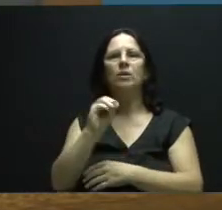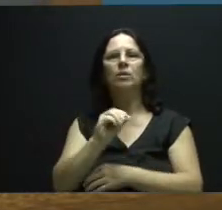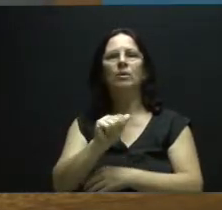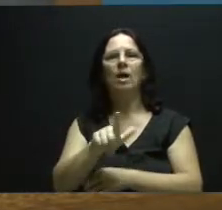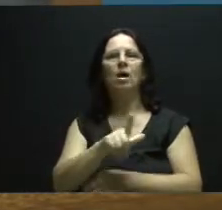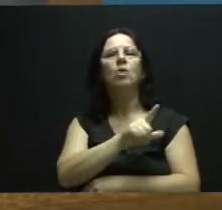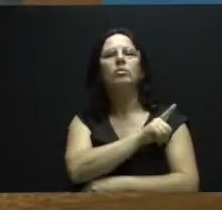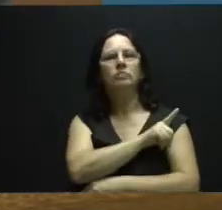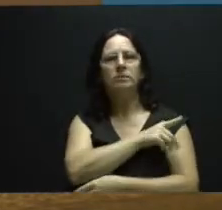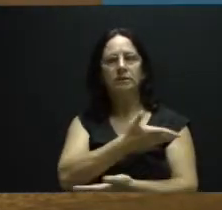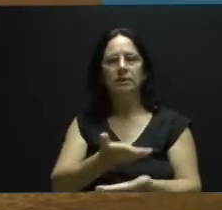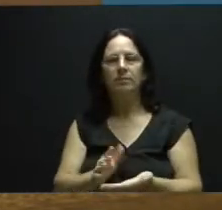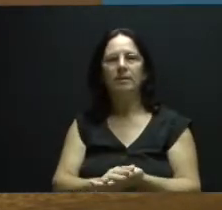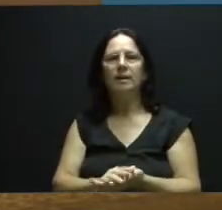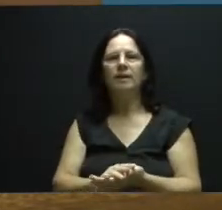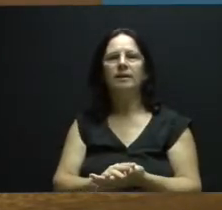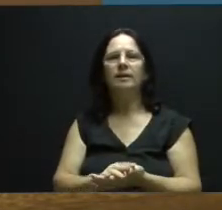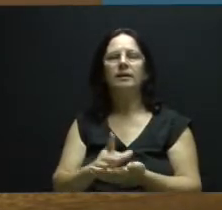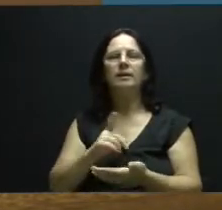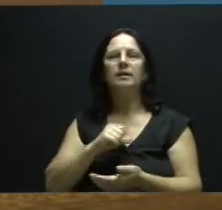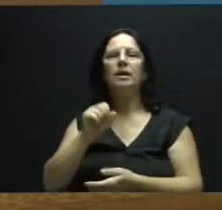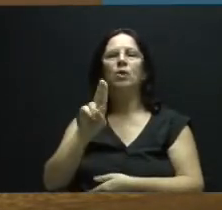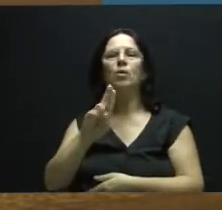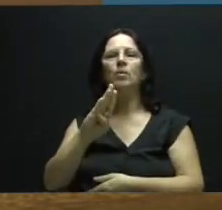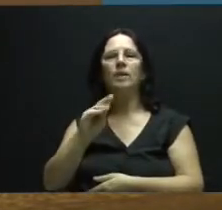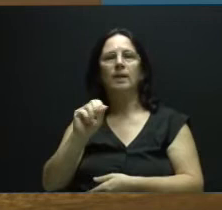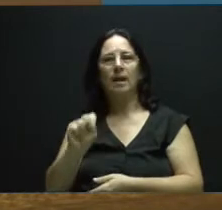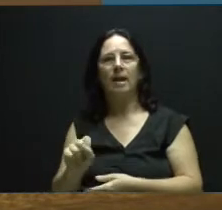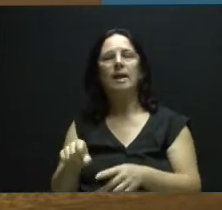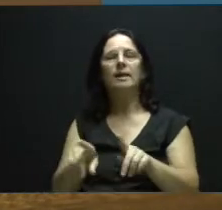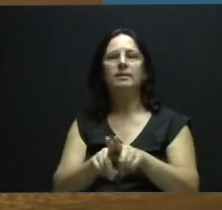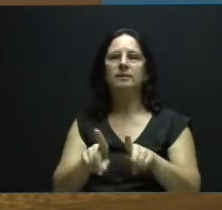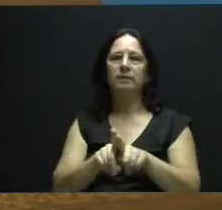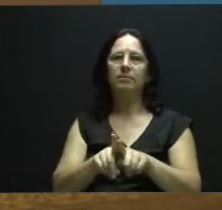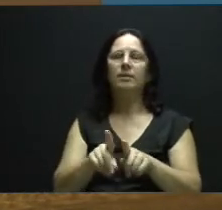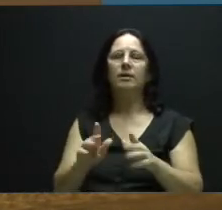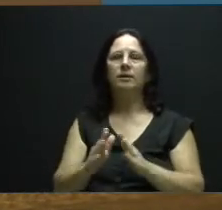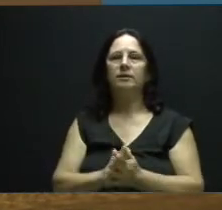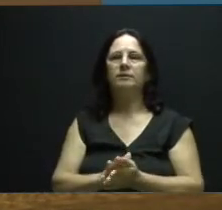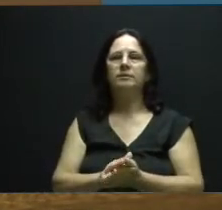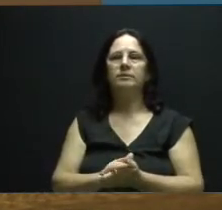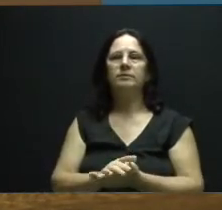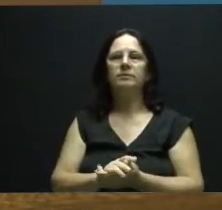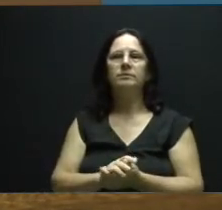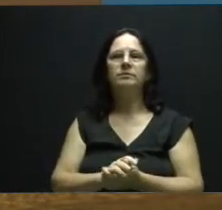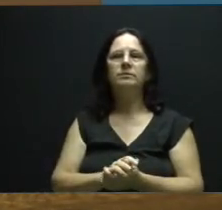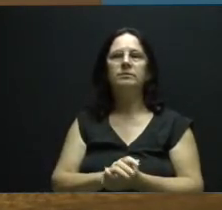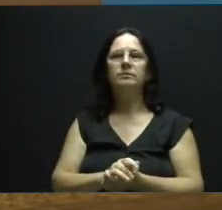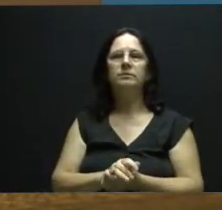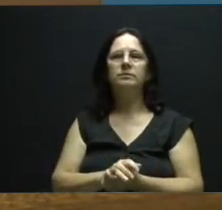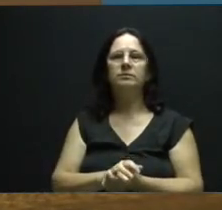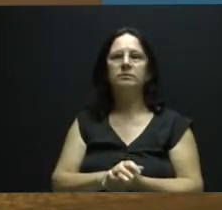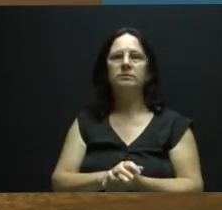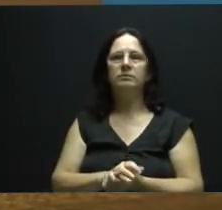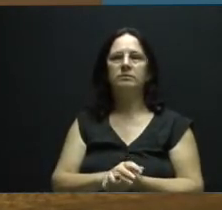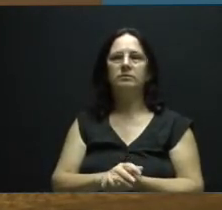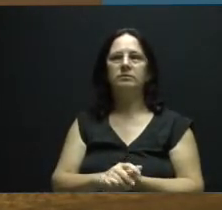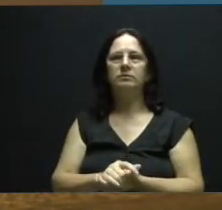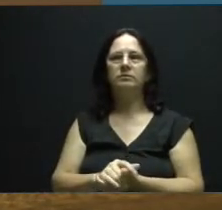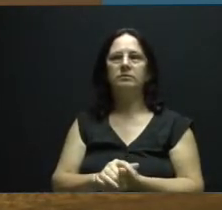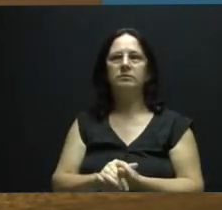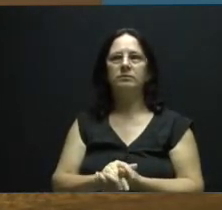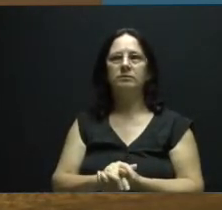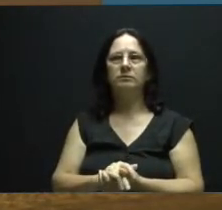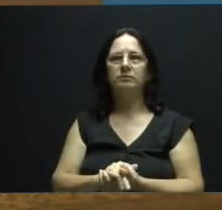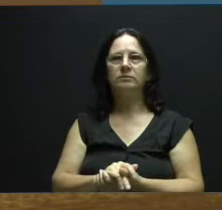policlínica nós temos as ubs no momento eu quero só discordar com o nobre